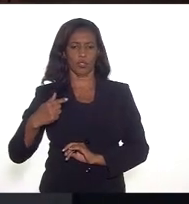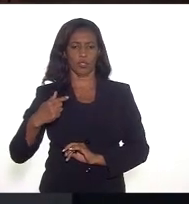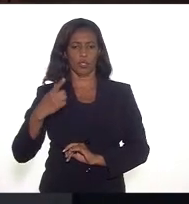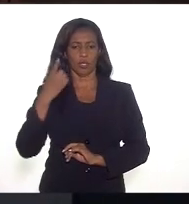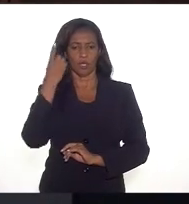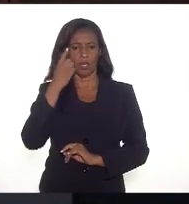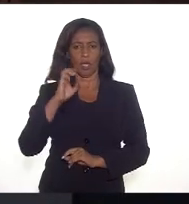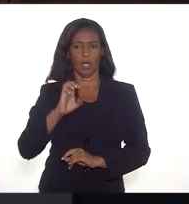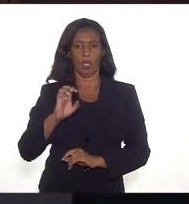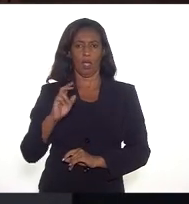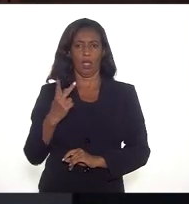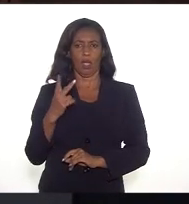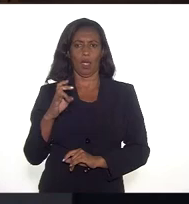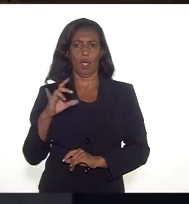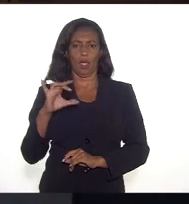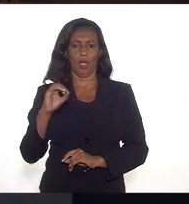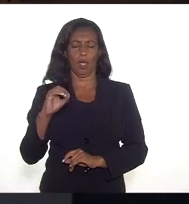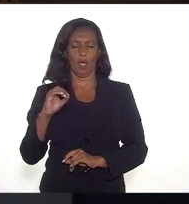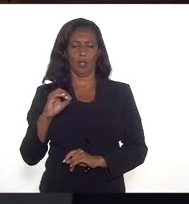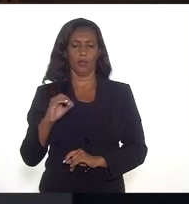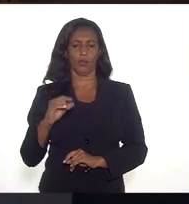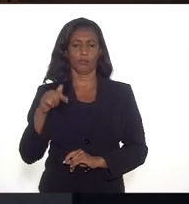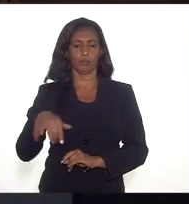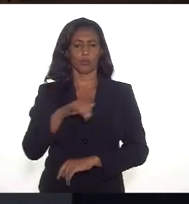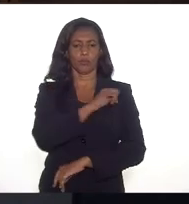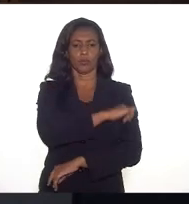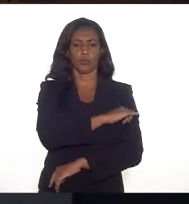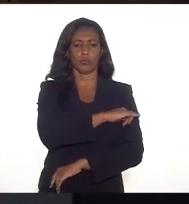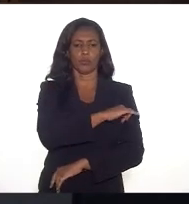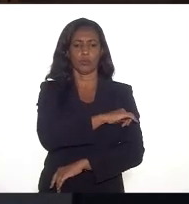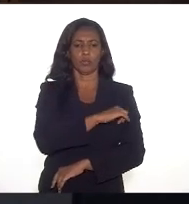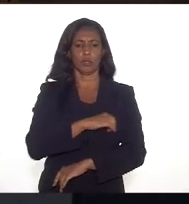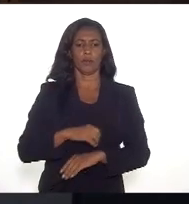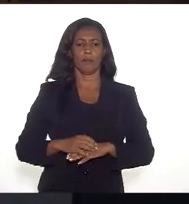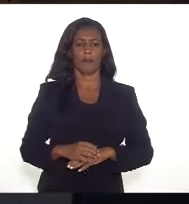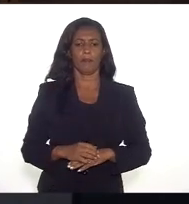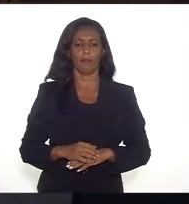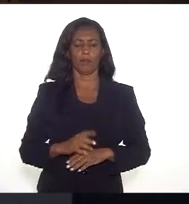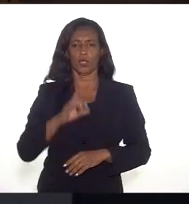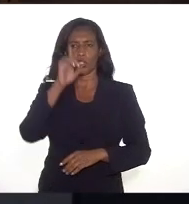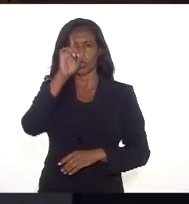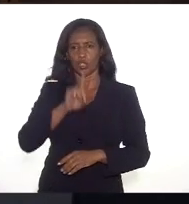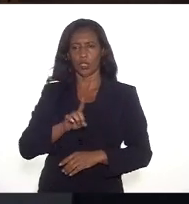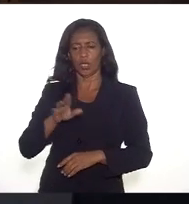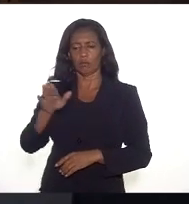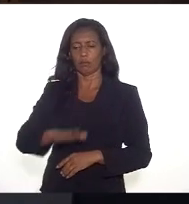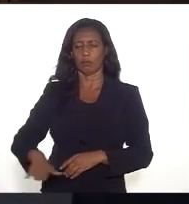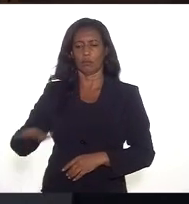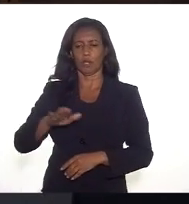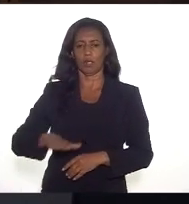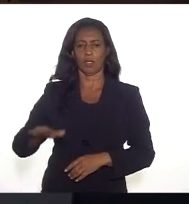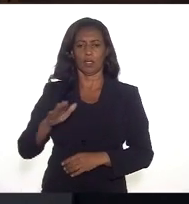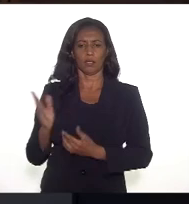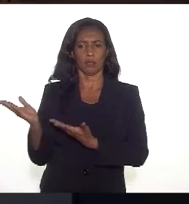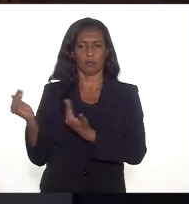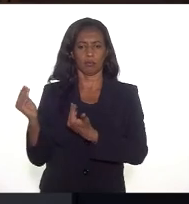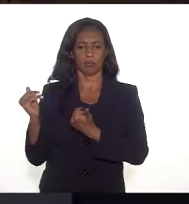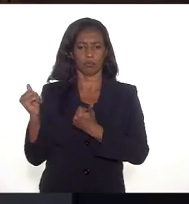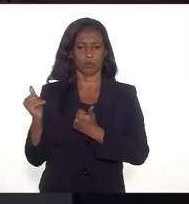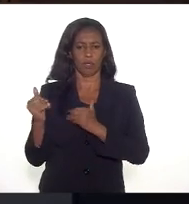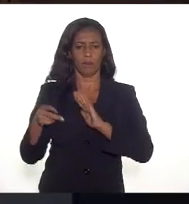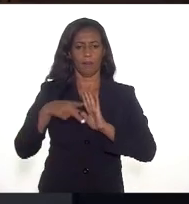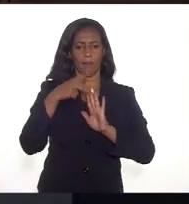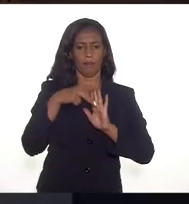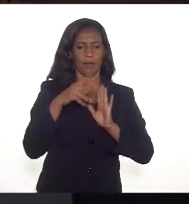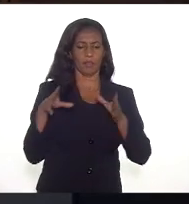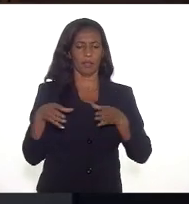Wellington José, que institui no âmbito do Estado do Rio de Janeiro a Patrulha Protetora dos Direitos da Criança e do Adolescente e da Outras Providências. Pendente de pareceres